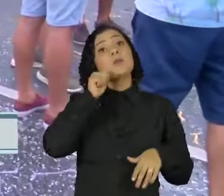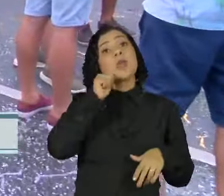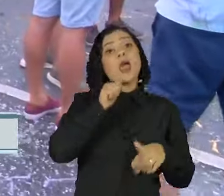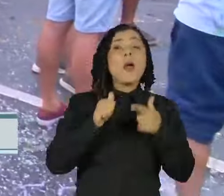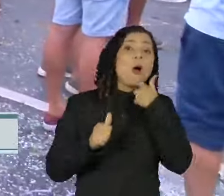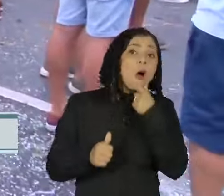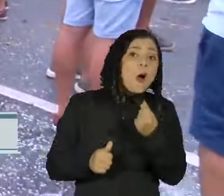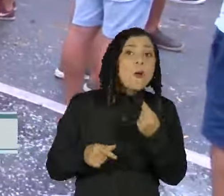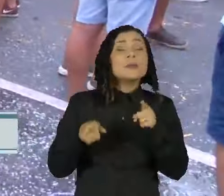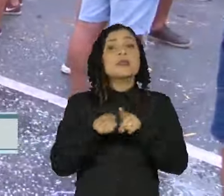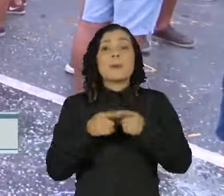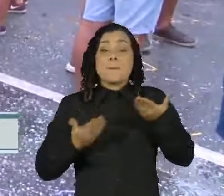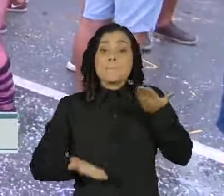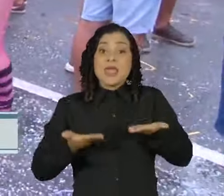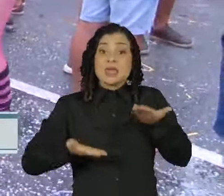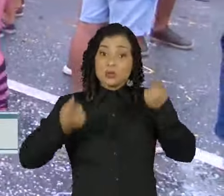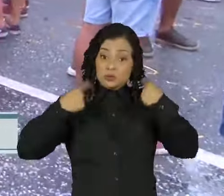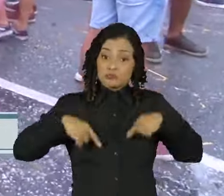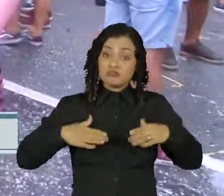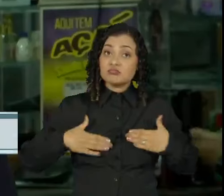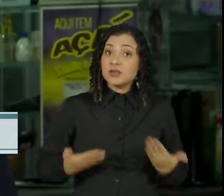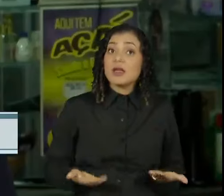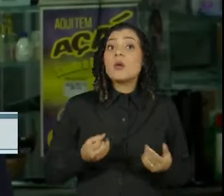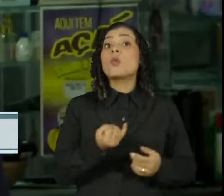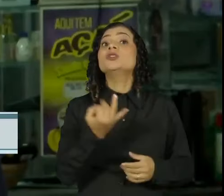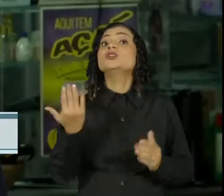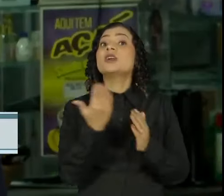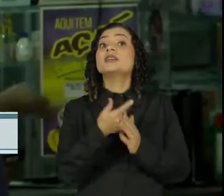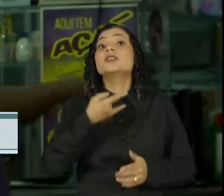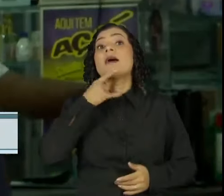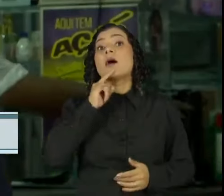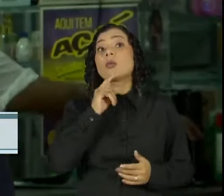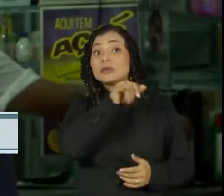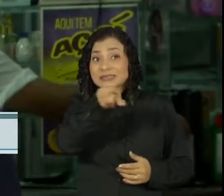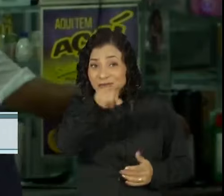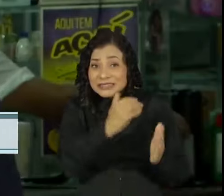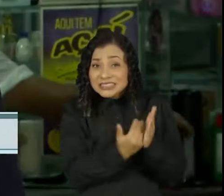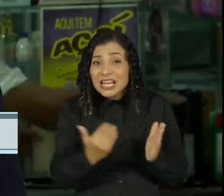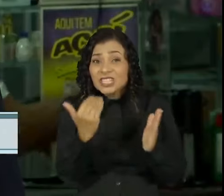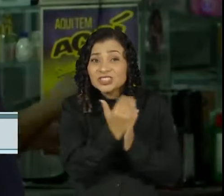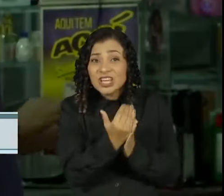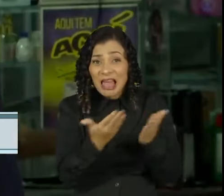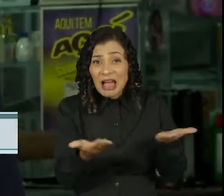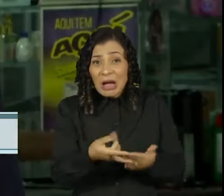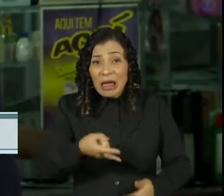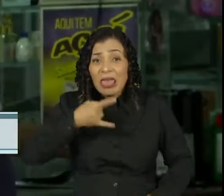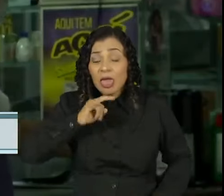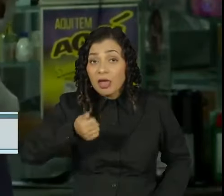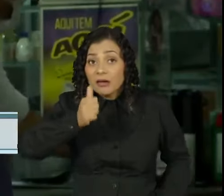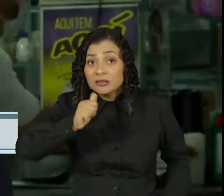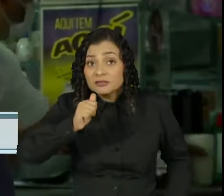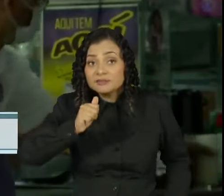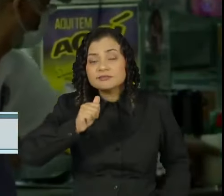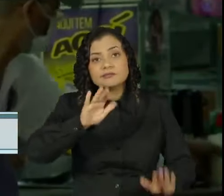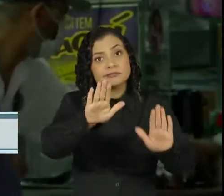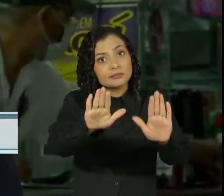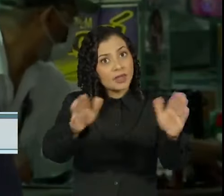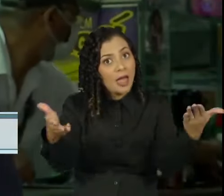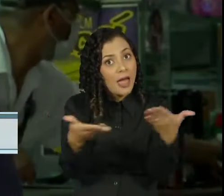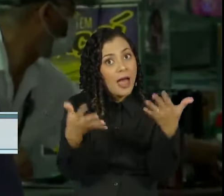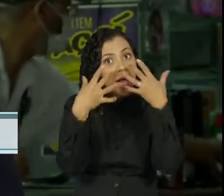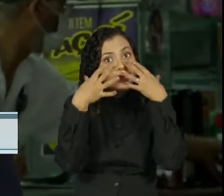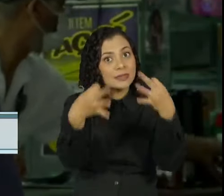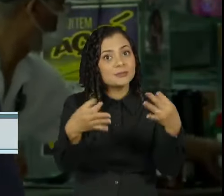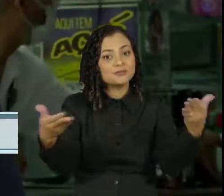e, claro, da quantidade de álcool consumida. Para quem abusou no carnaval, hoje é dia de reparação de danos.